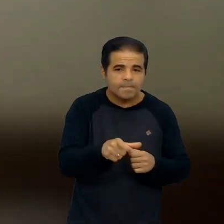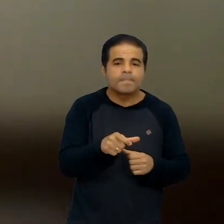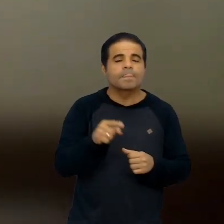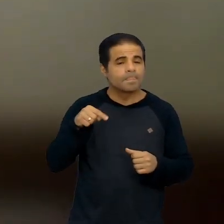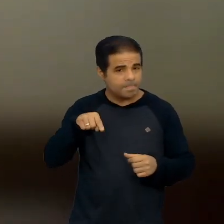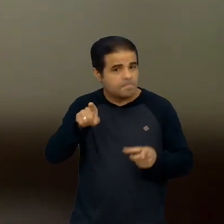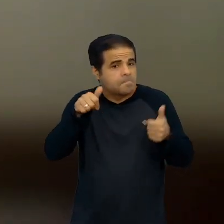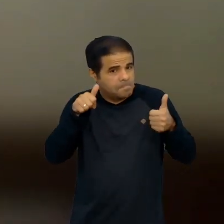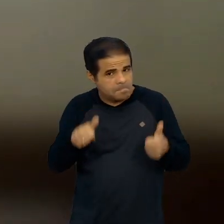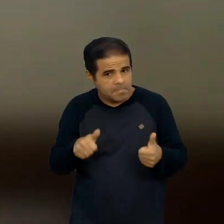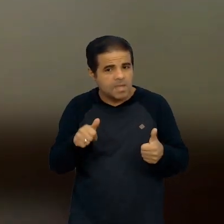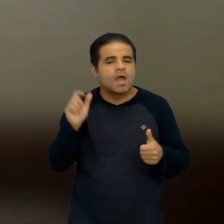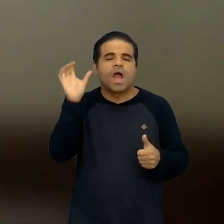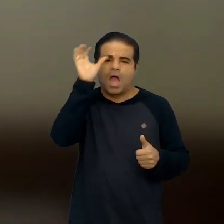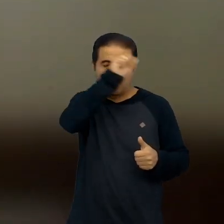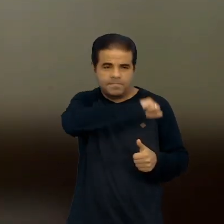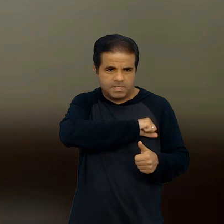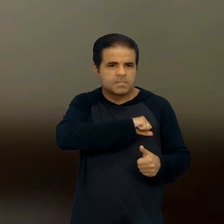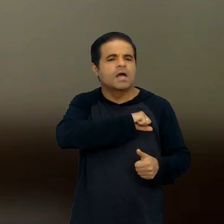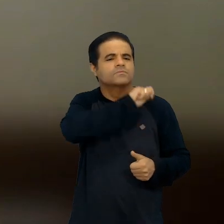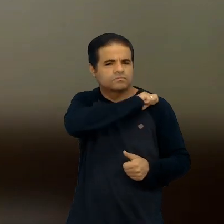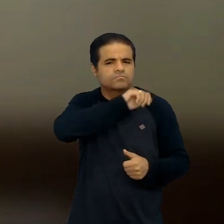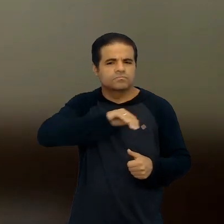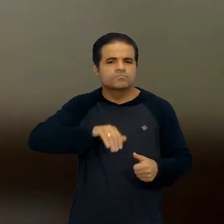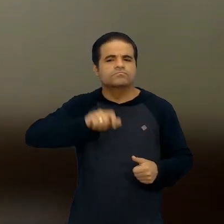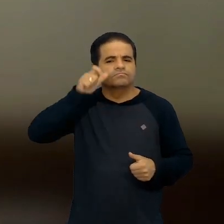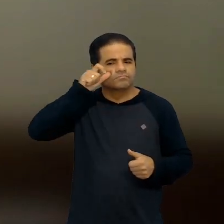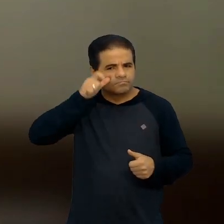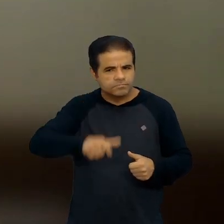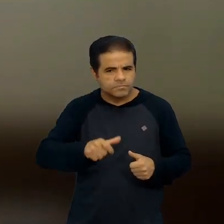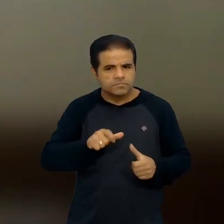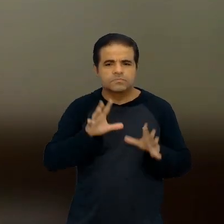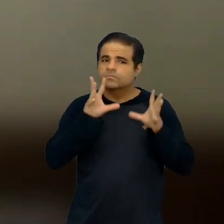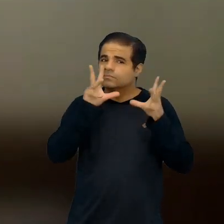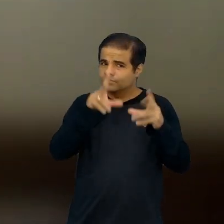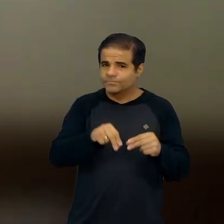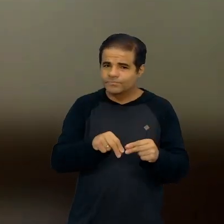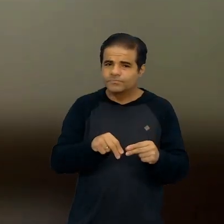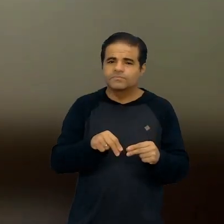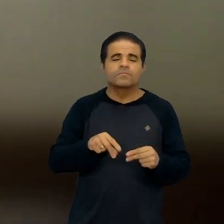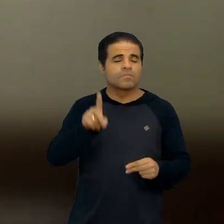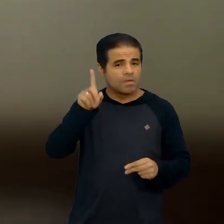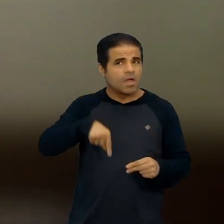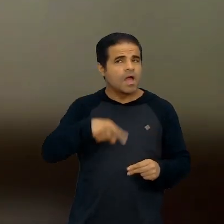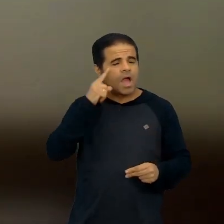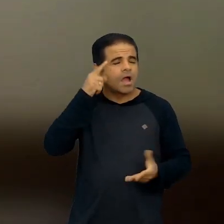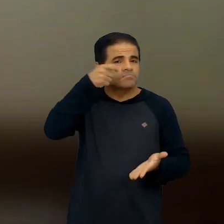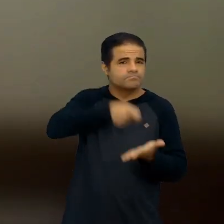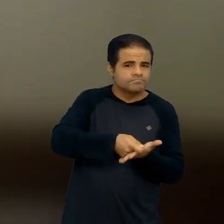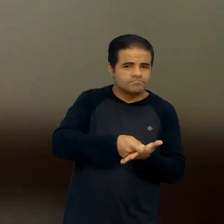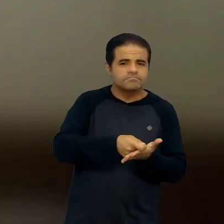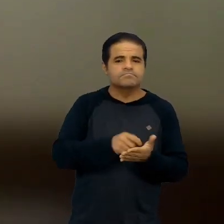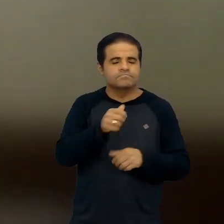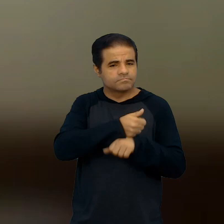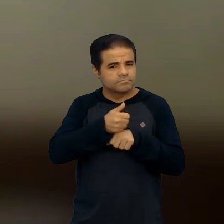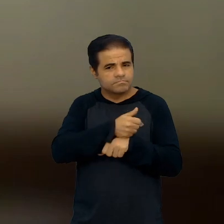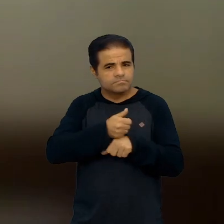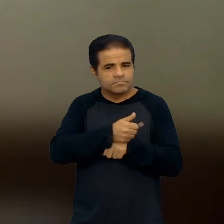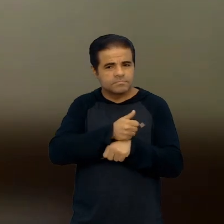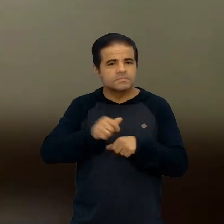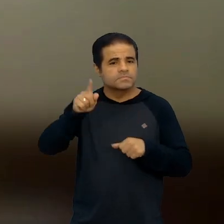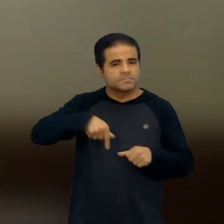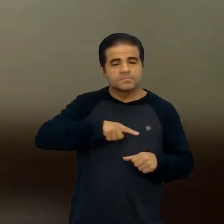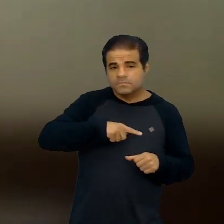ir bem é o aprendizado do aluno. Então, o interesse que nós temos, só existe a nossa profissão e